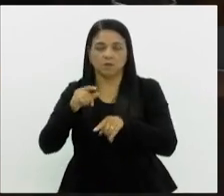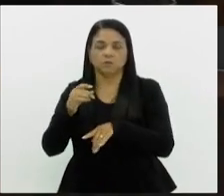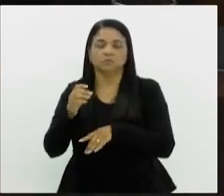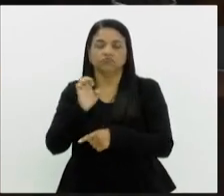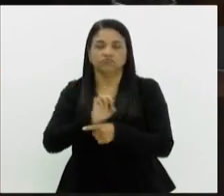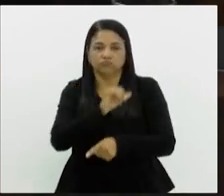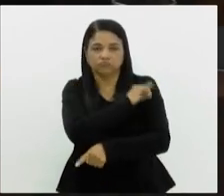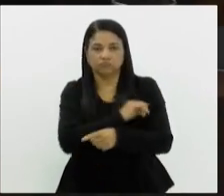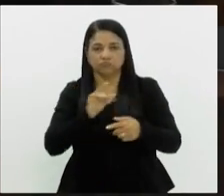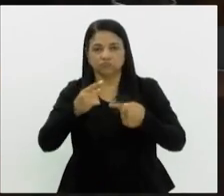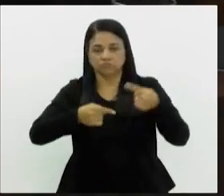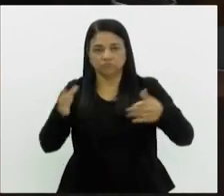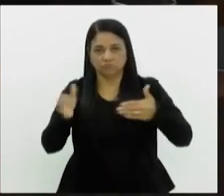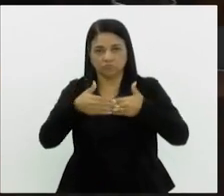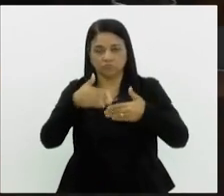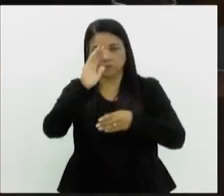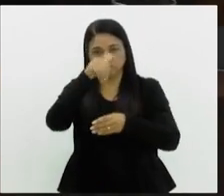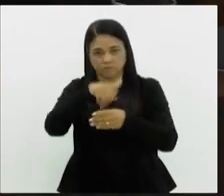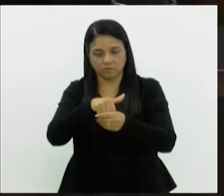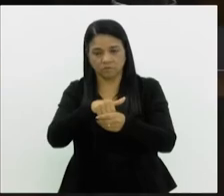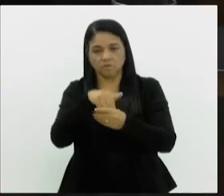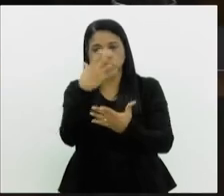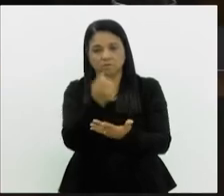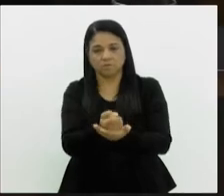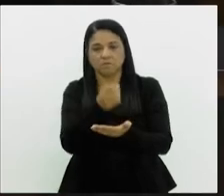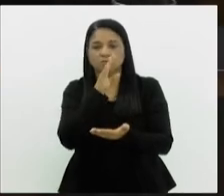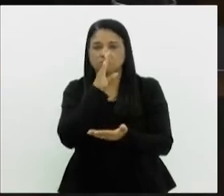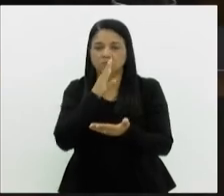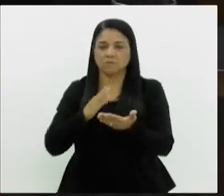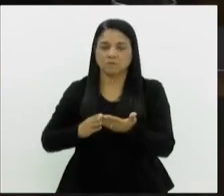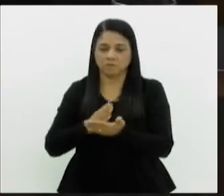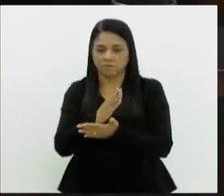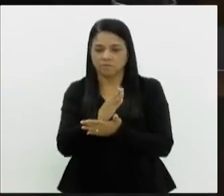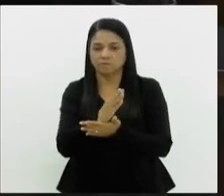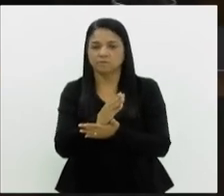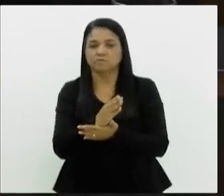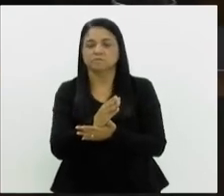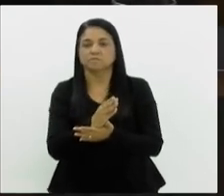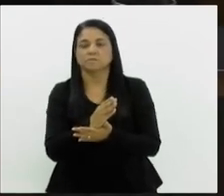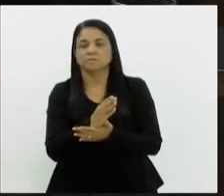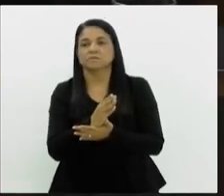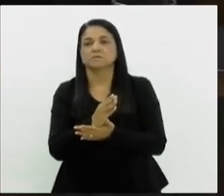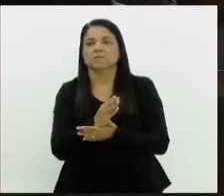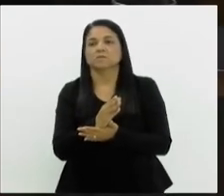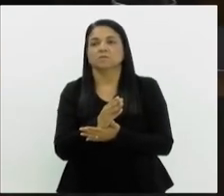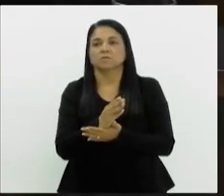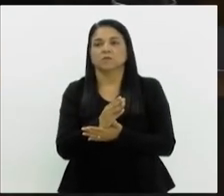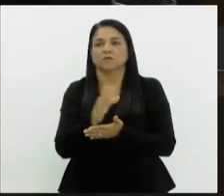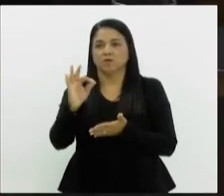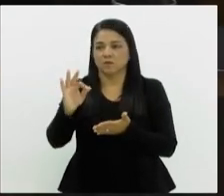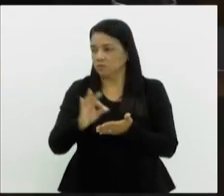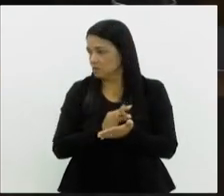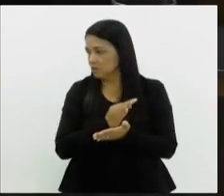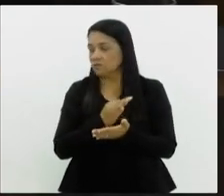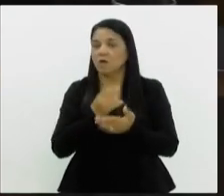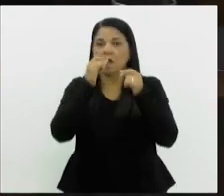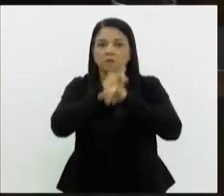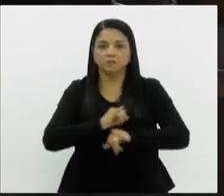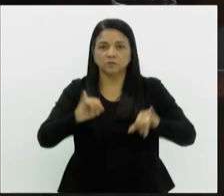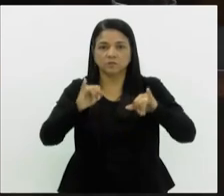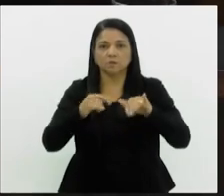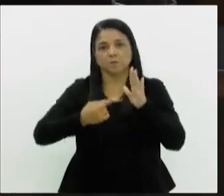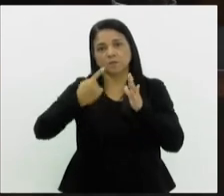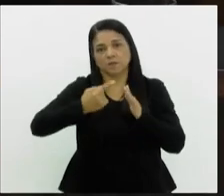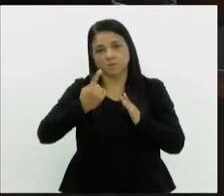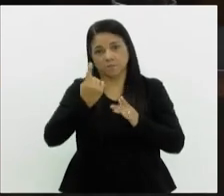queira discutir, encerrada a discussão e votação. Senhores que aprovam, permaneçam como estão, aprovado. Vai a autógrafo. Anuncio, em